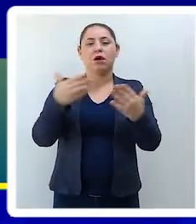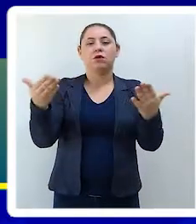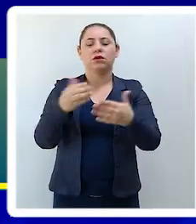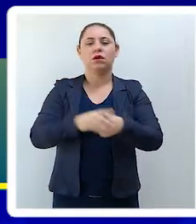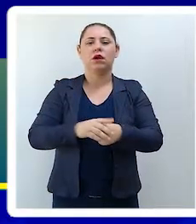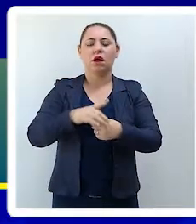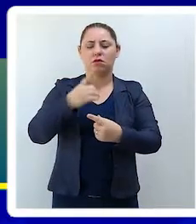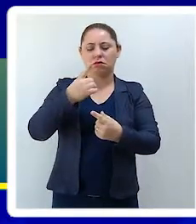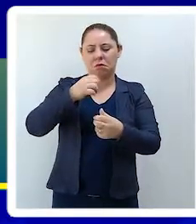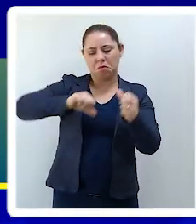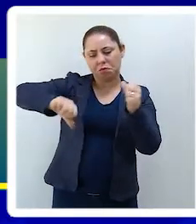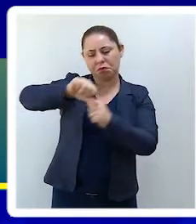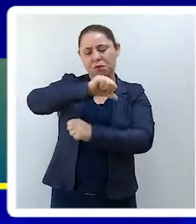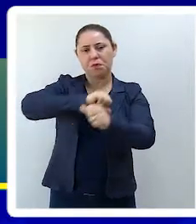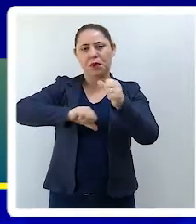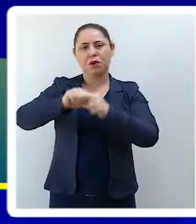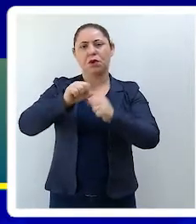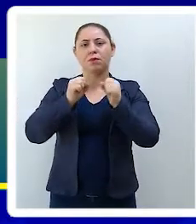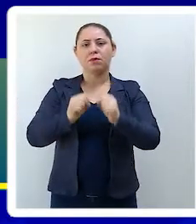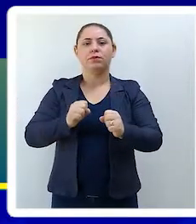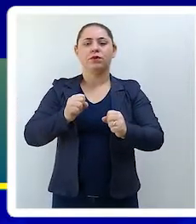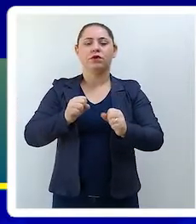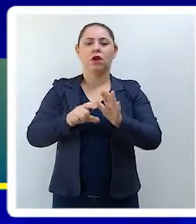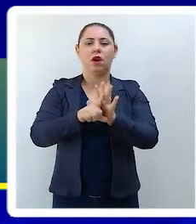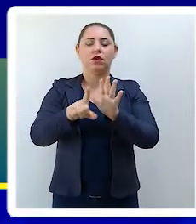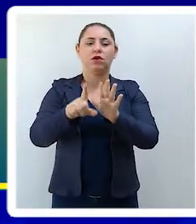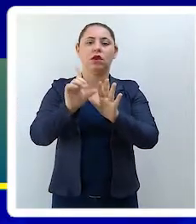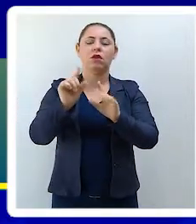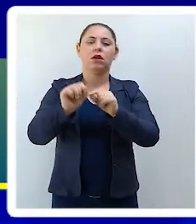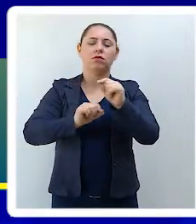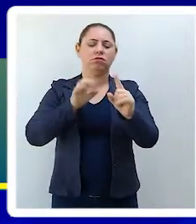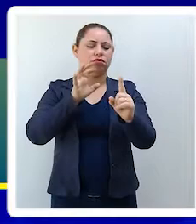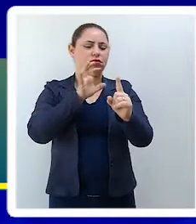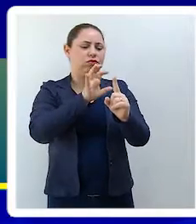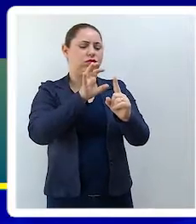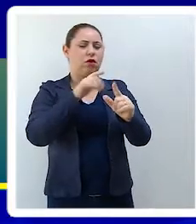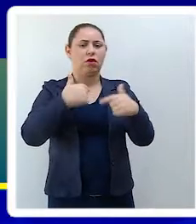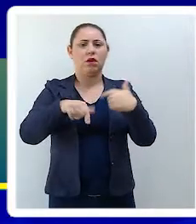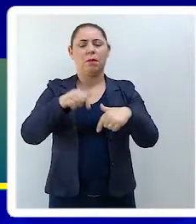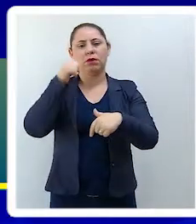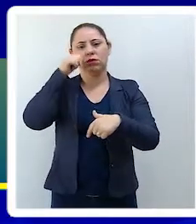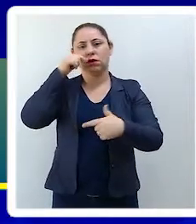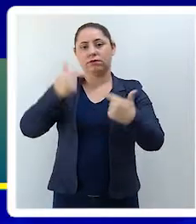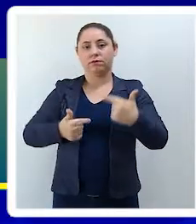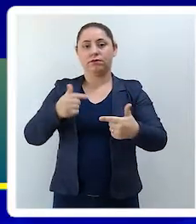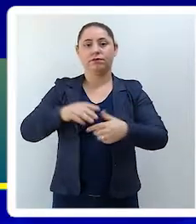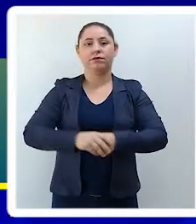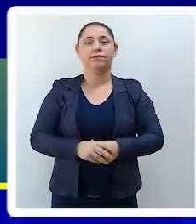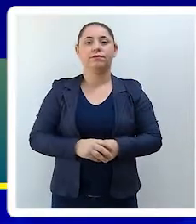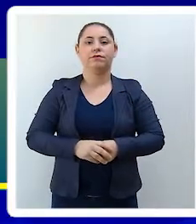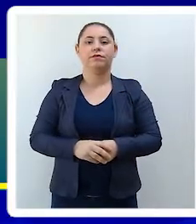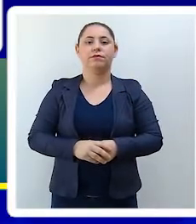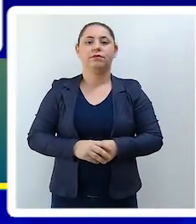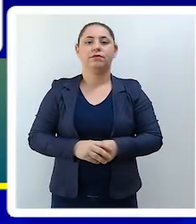as recentes alterações no Poder Legislativo, elas têm causado algum tipo de reflexo na atuação das mulheres na política?